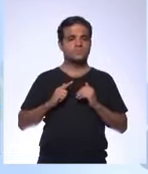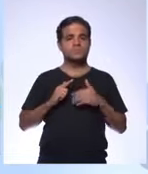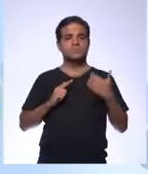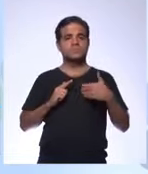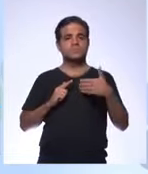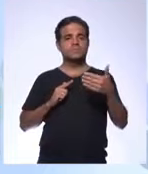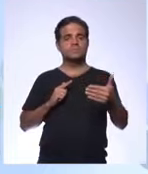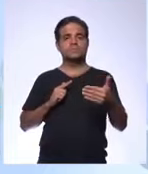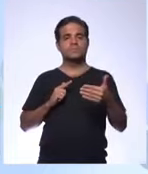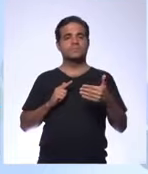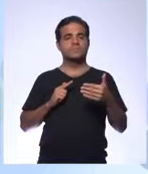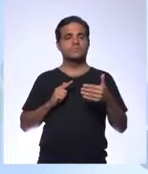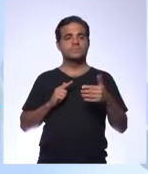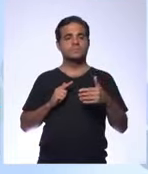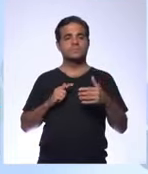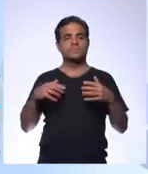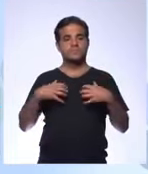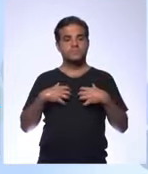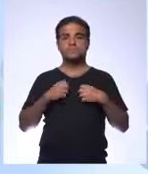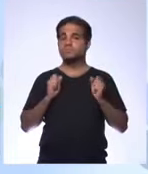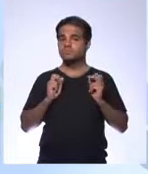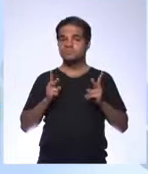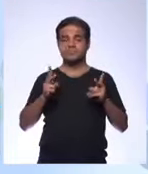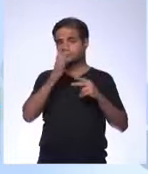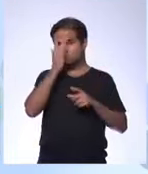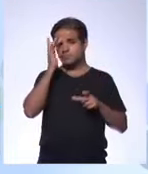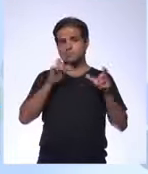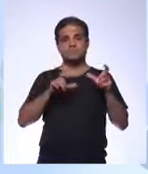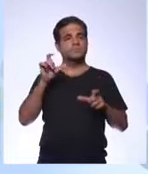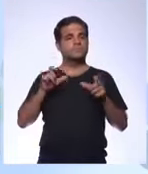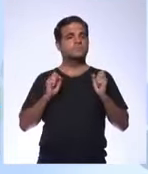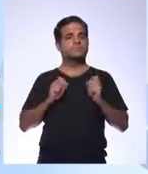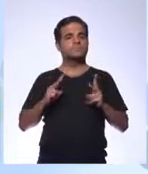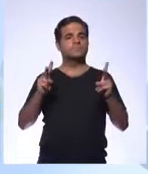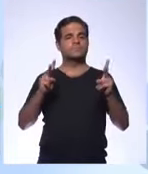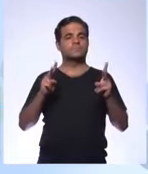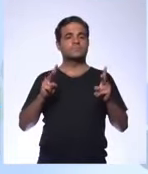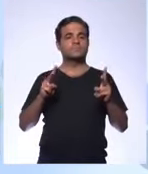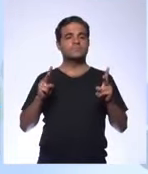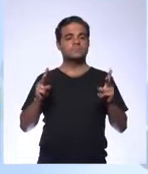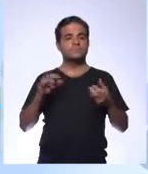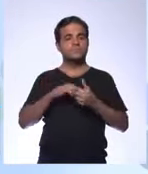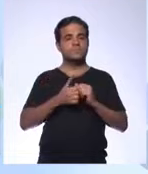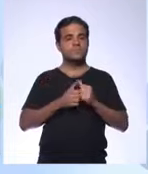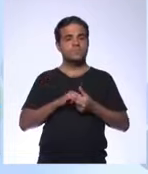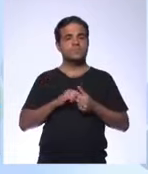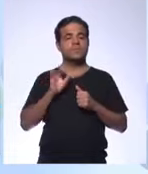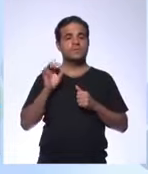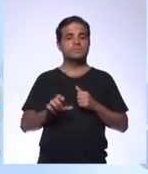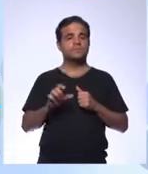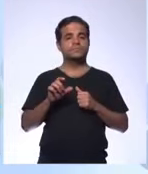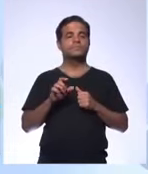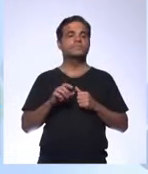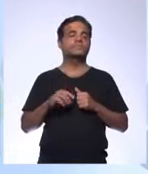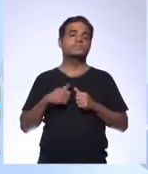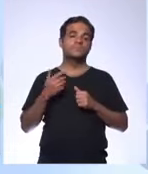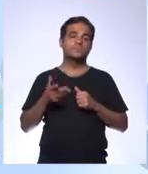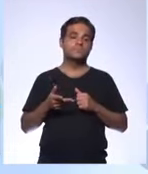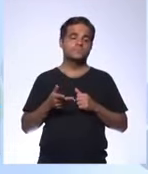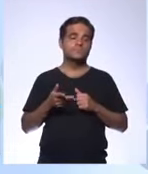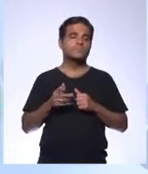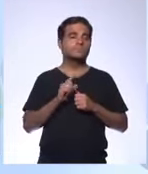subversivas, era uma forma de manter as pessoas ali adeptas de uma certa maneira, né, ou pelo